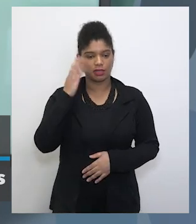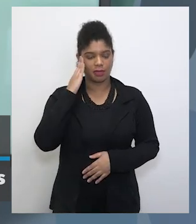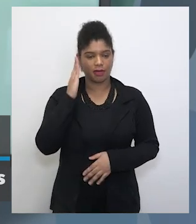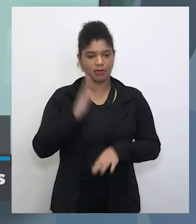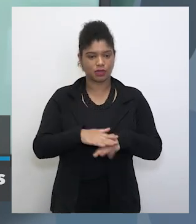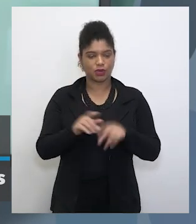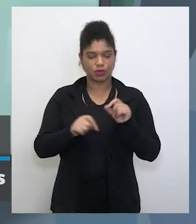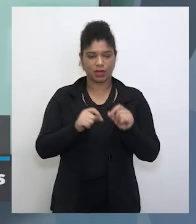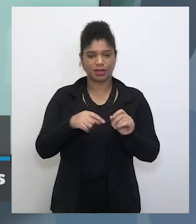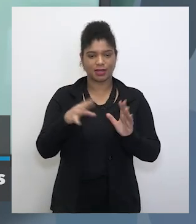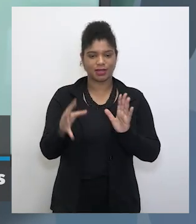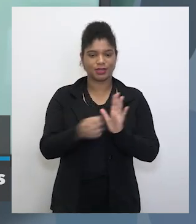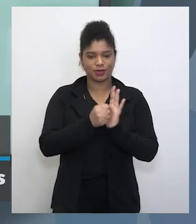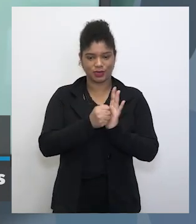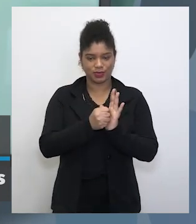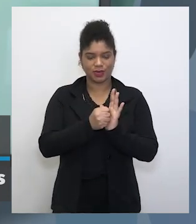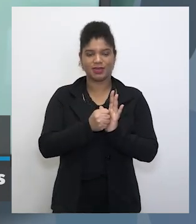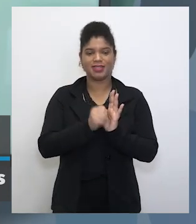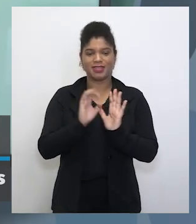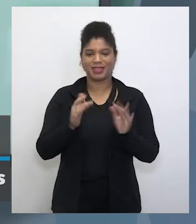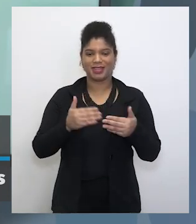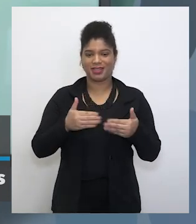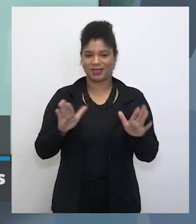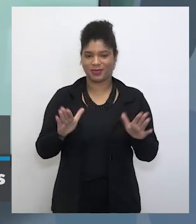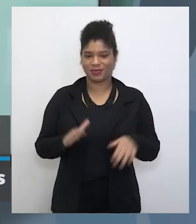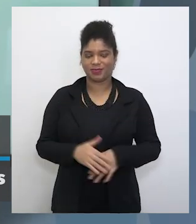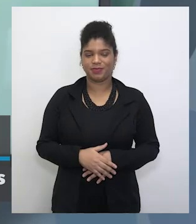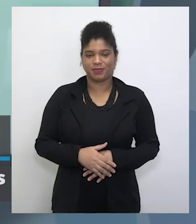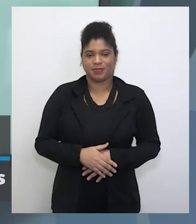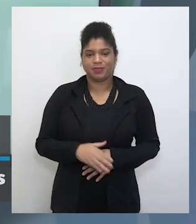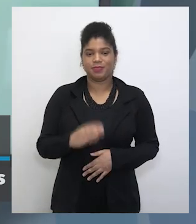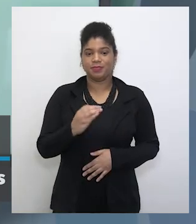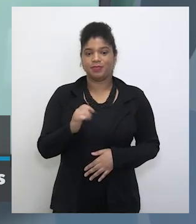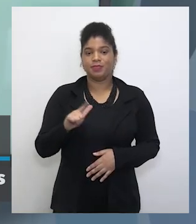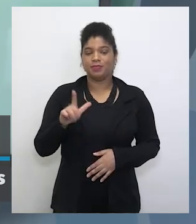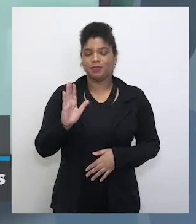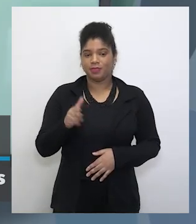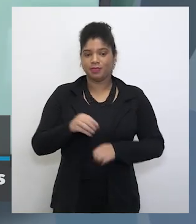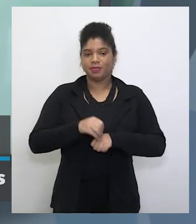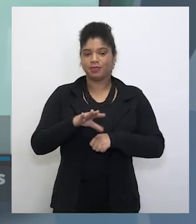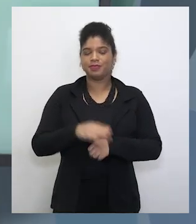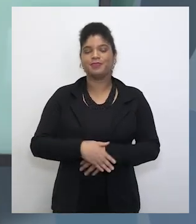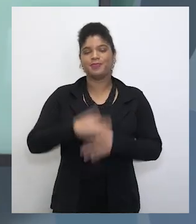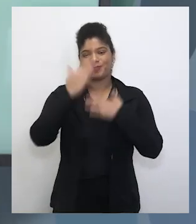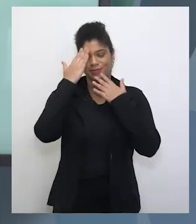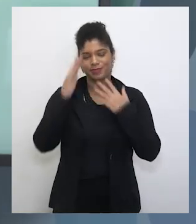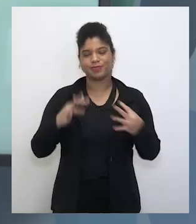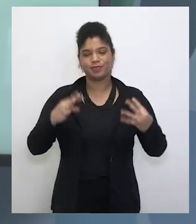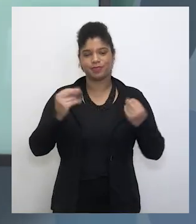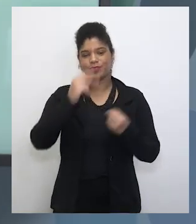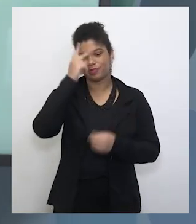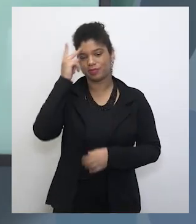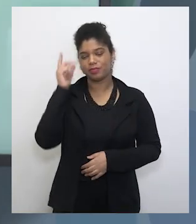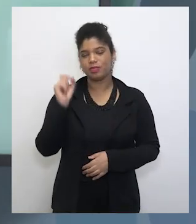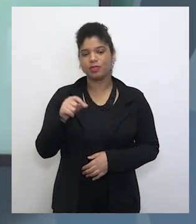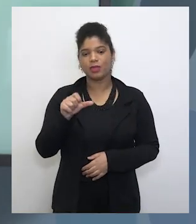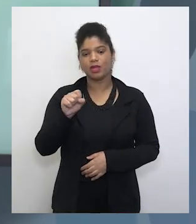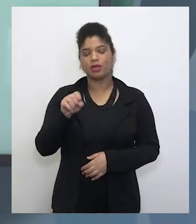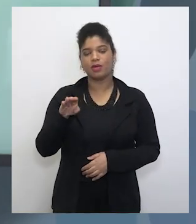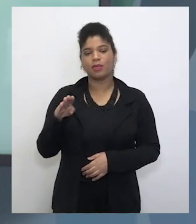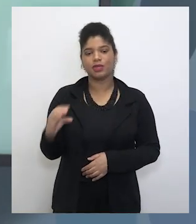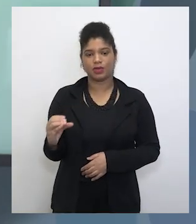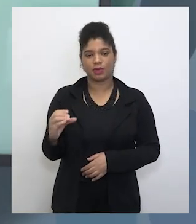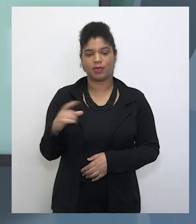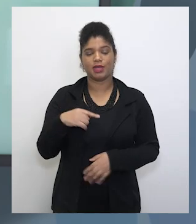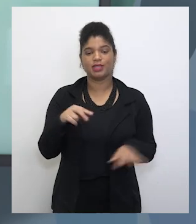faz essa inscrição, a inscrição já está aberta. Então, CEL, dado o recado, e quero agradecer muito o pessoal lá de São Bernardo.